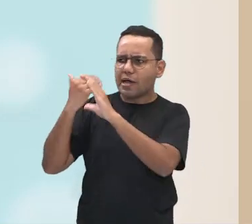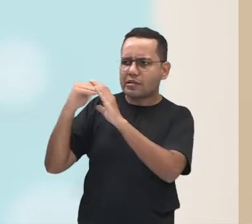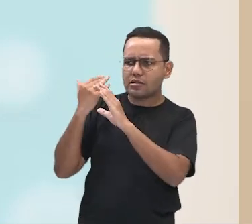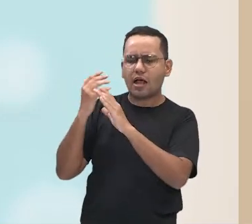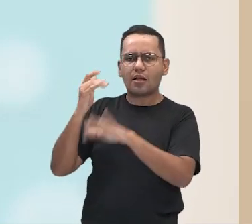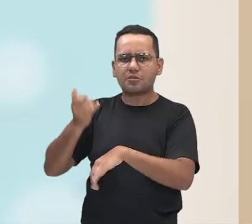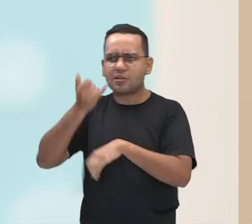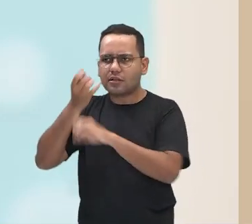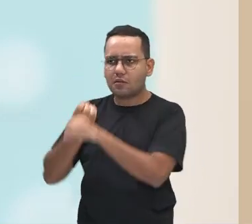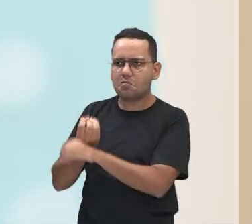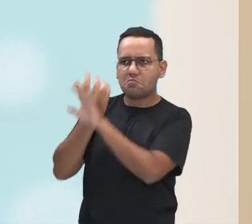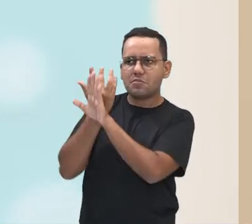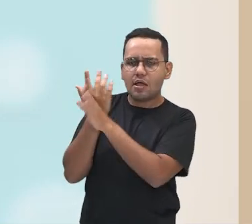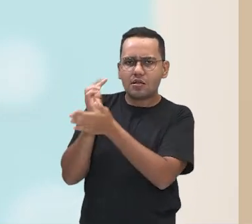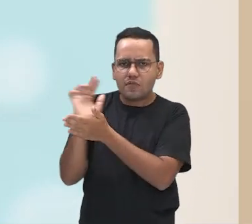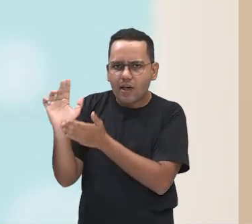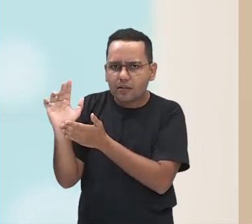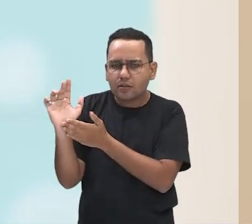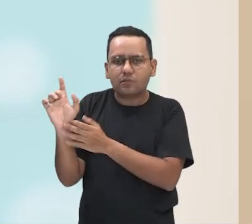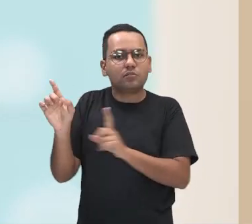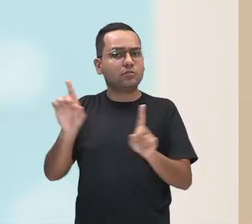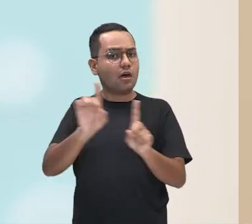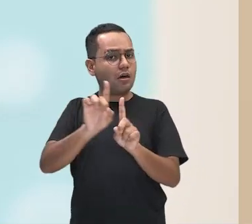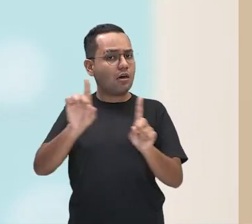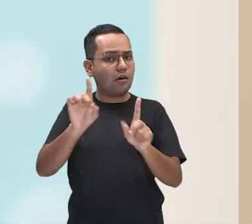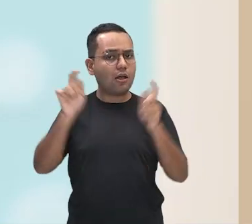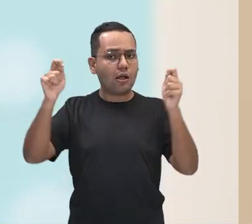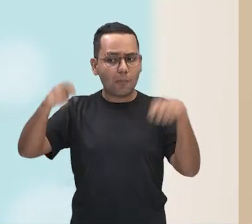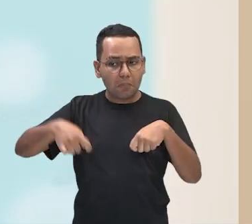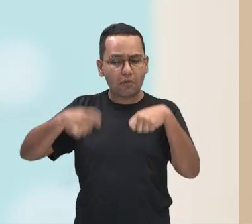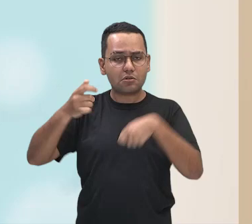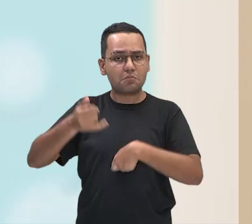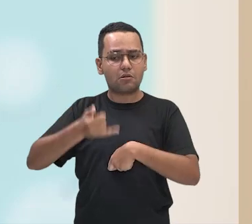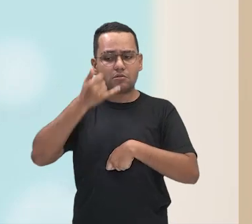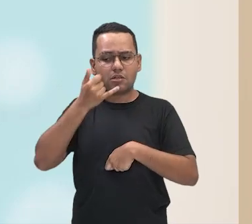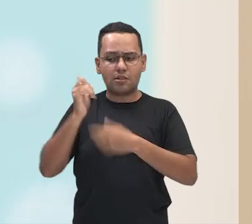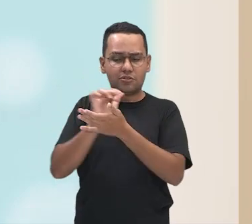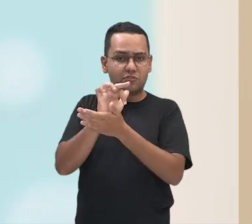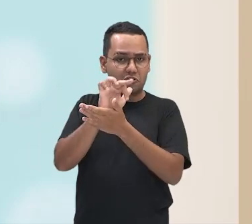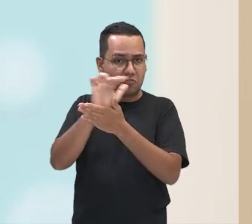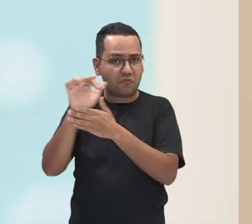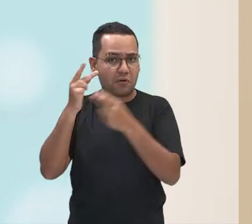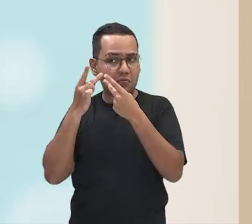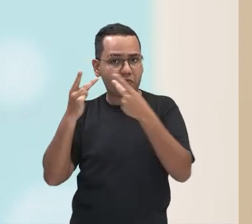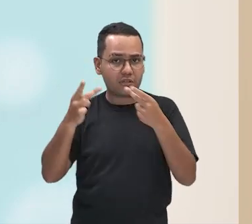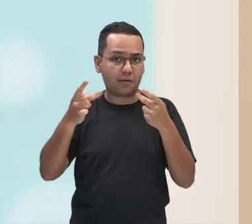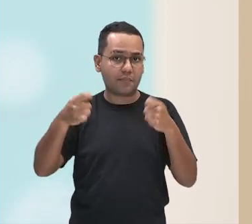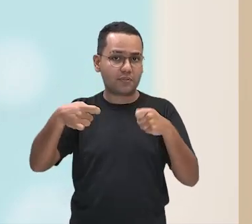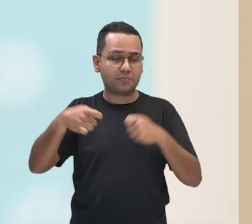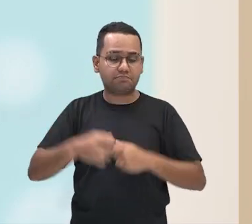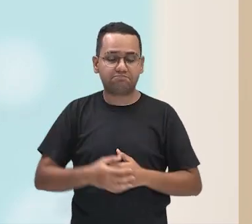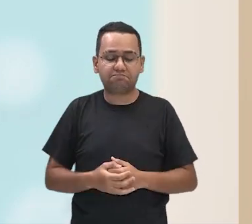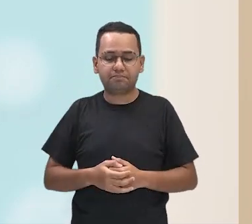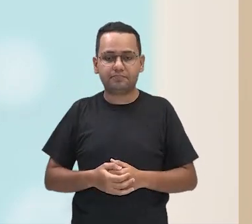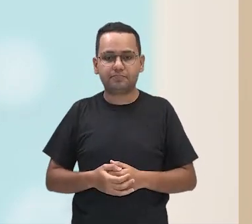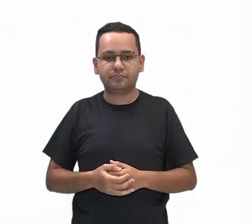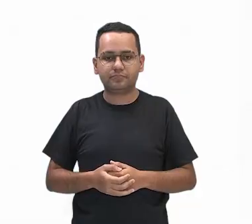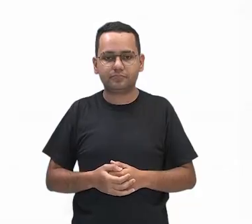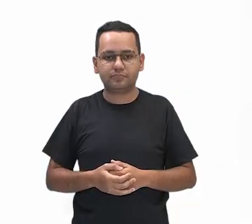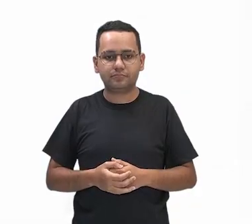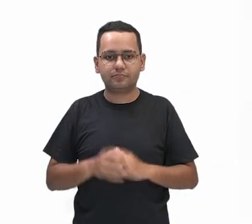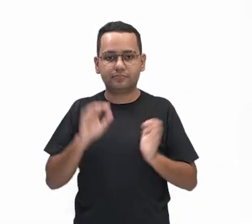gente, tem um mundo na nossa mão. A gente consegue visitar vários lugares. As relações entre